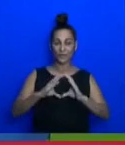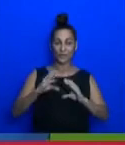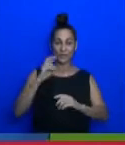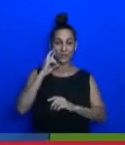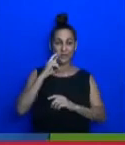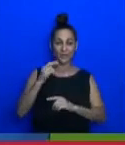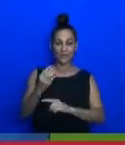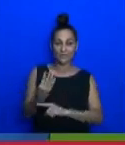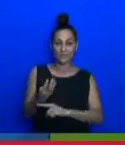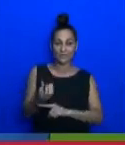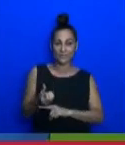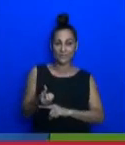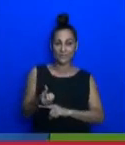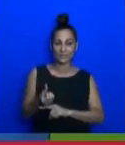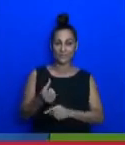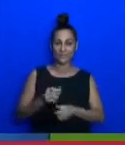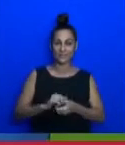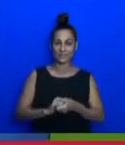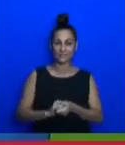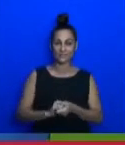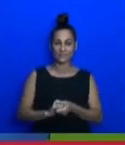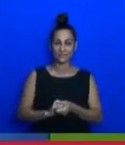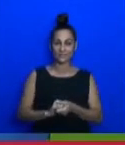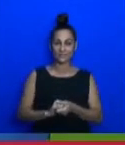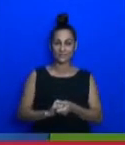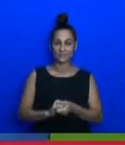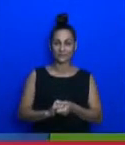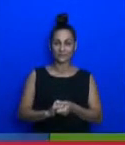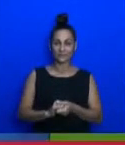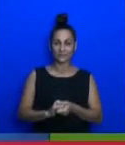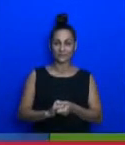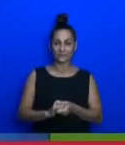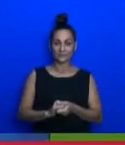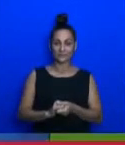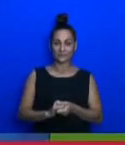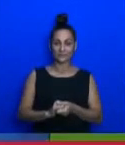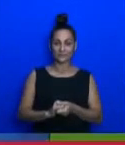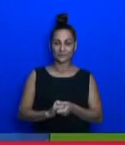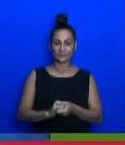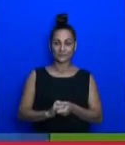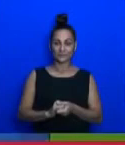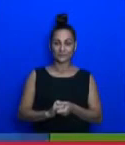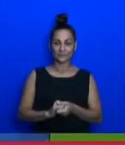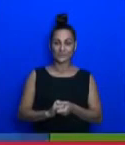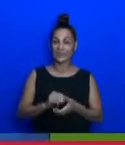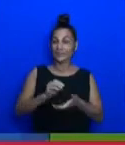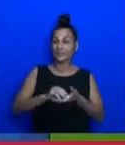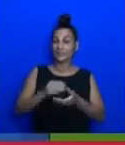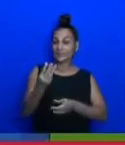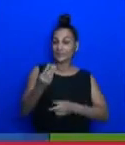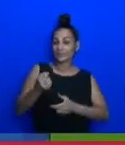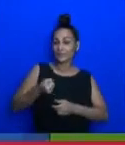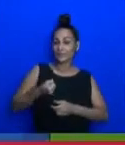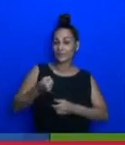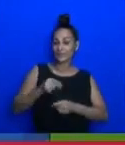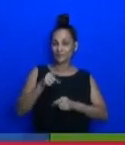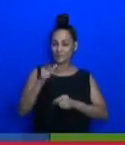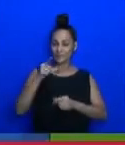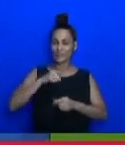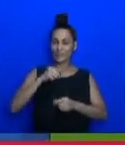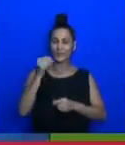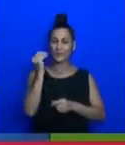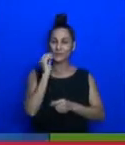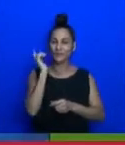Bola rosa, 46. Rosa, número 46. Ainda faltam 3 números. Você ainda